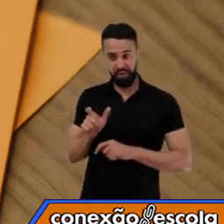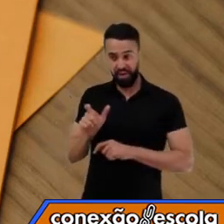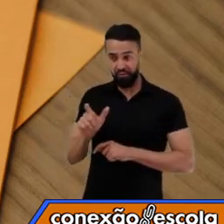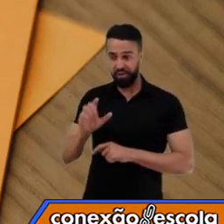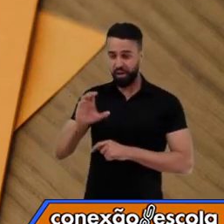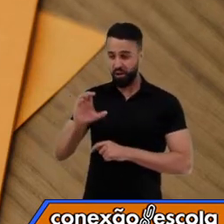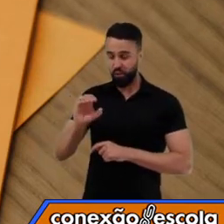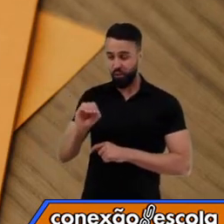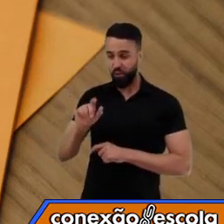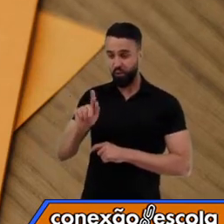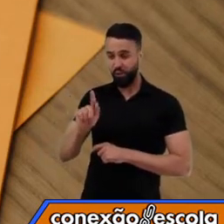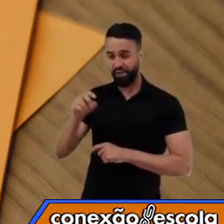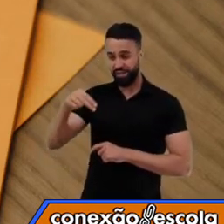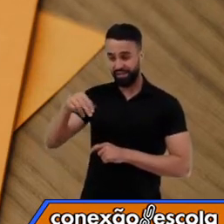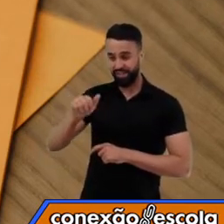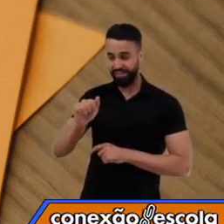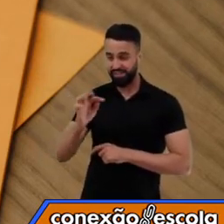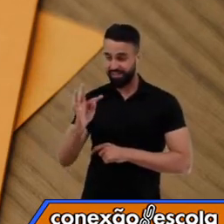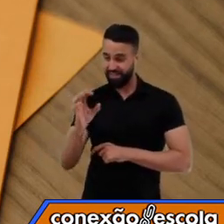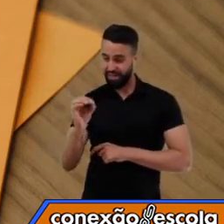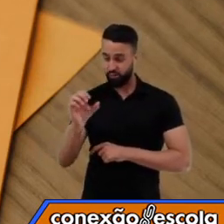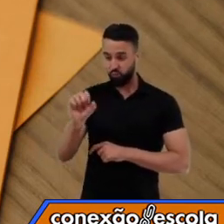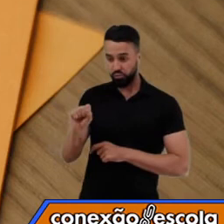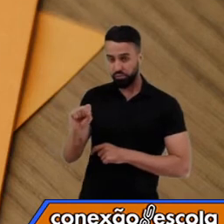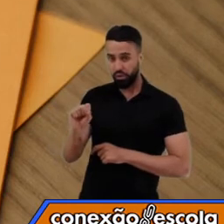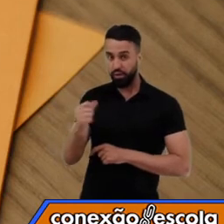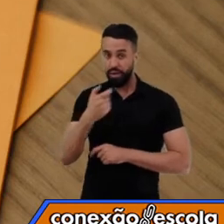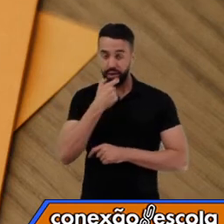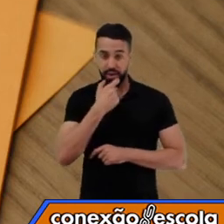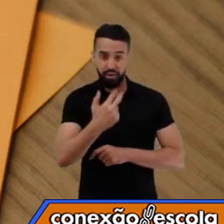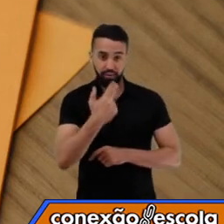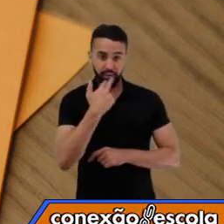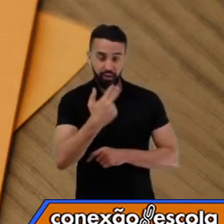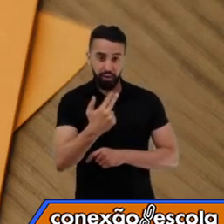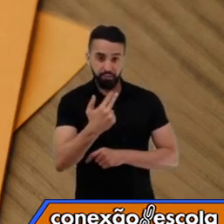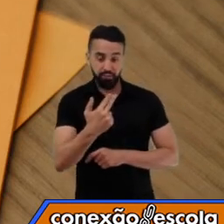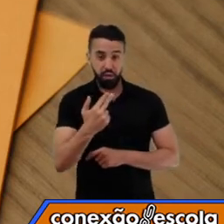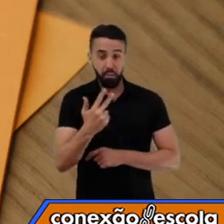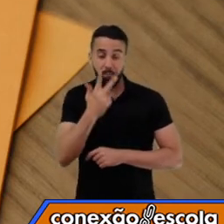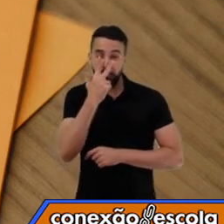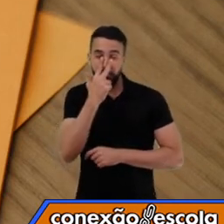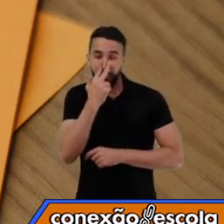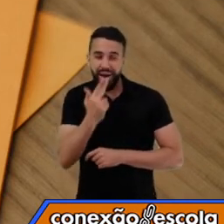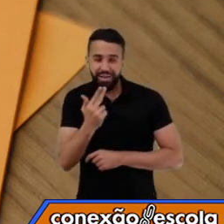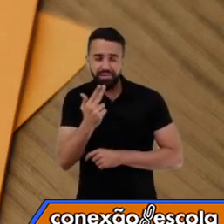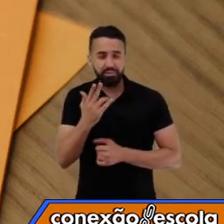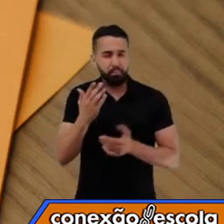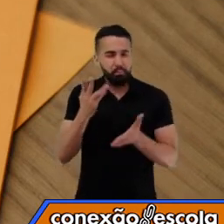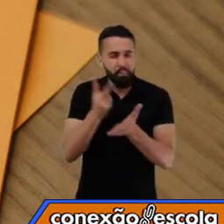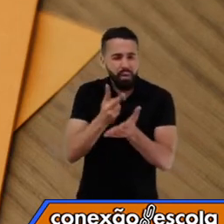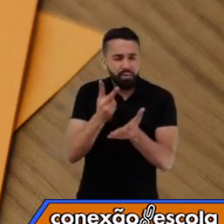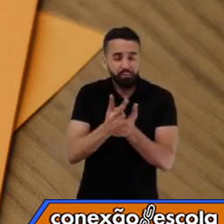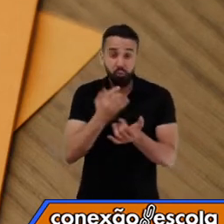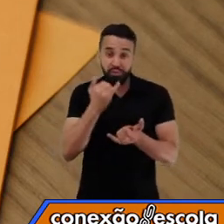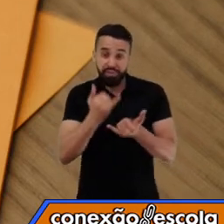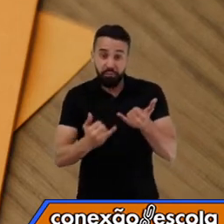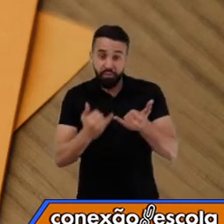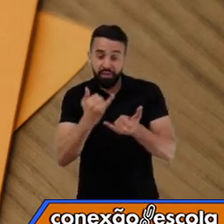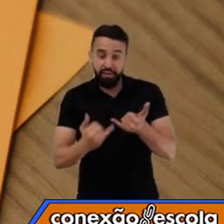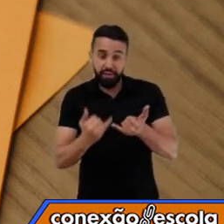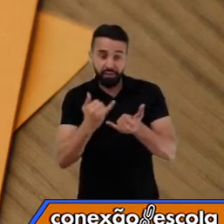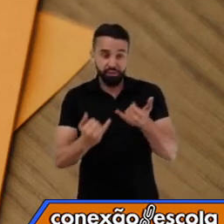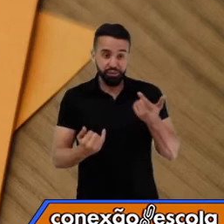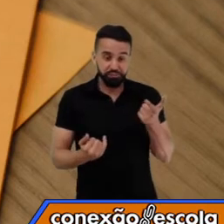é uma palavra em língua inglesa kit a mesma forma de escrever e o mesmo